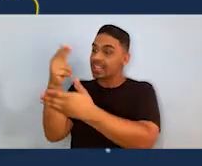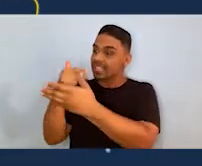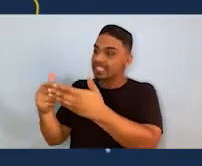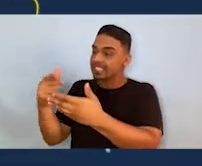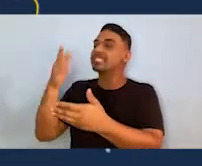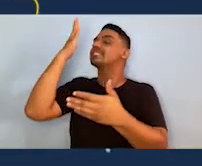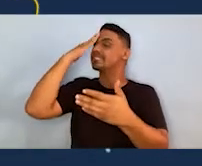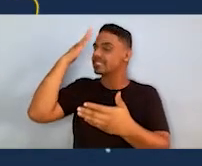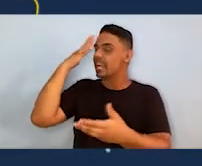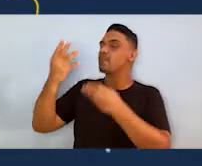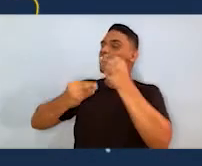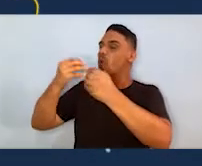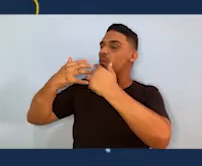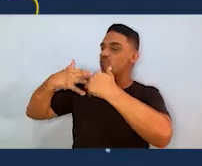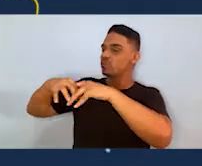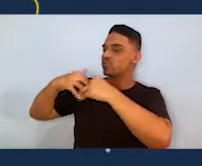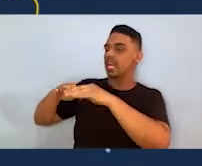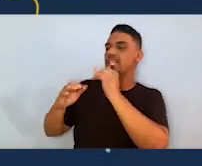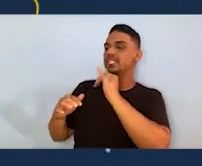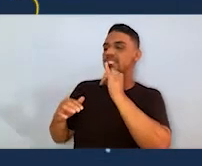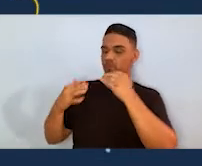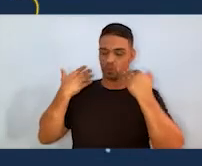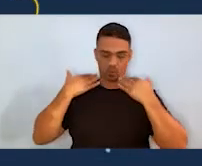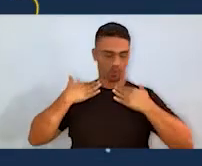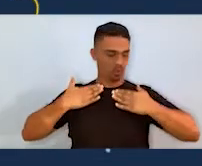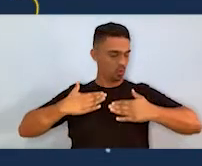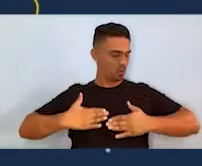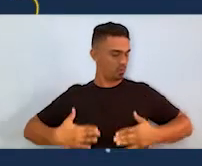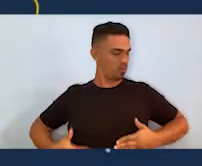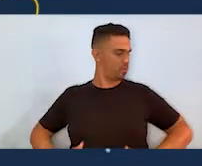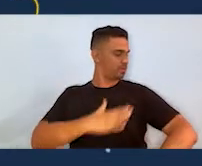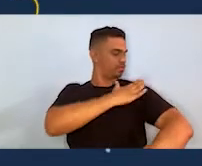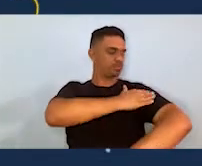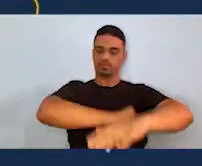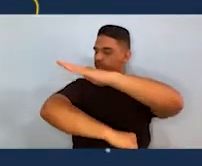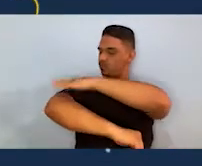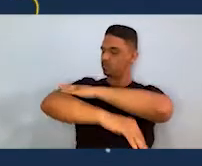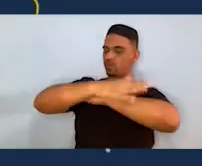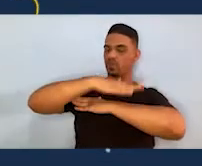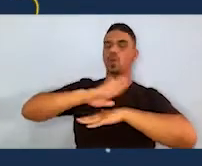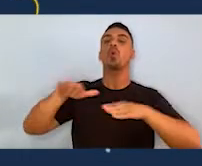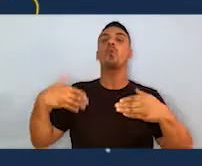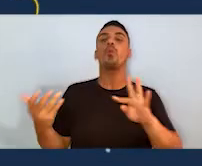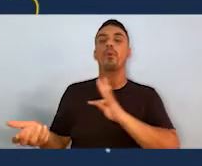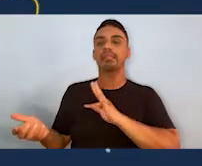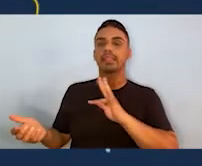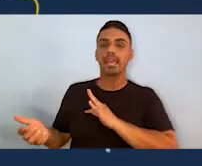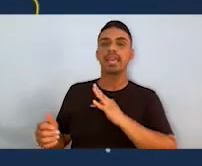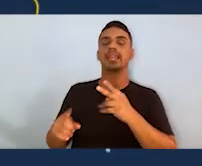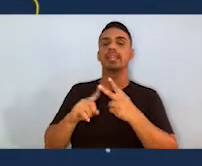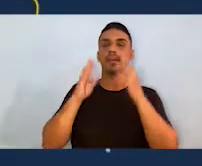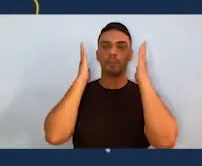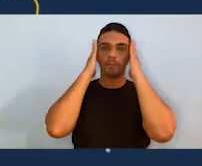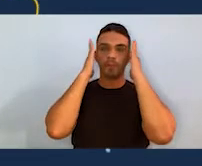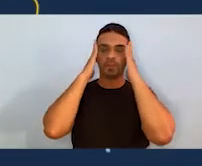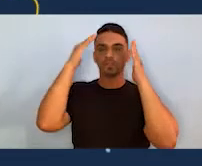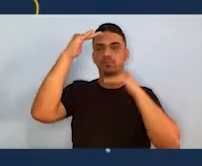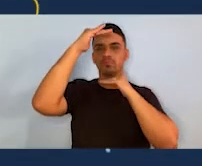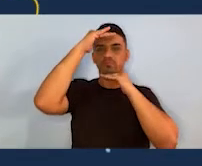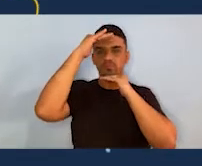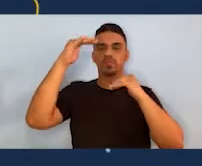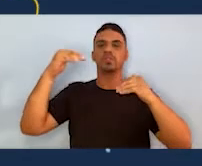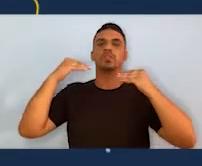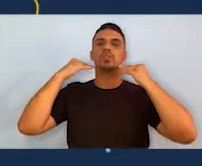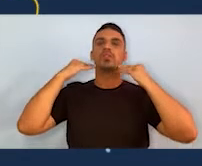funciona, por exemplo, o corpo humano. Né? Você vai desenhar uma pessoa, você tem que saber a técnica de como desenhar uma pessoa, qual é a proporção de uma cabeça para um